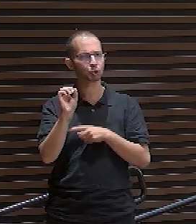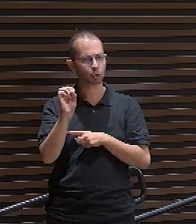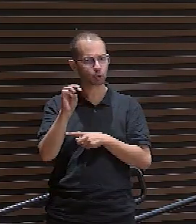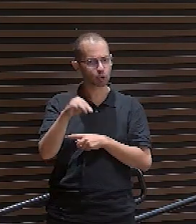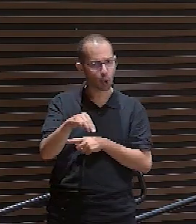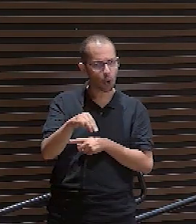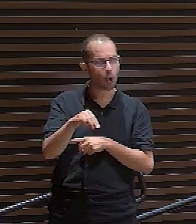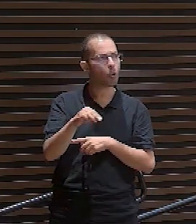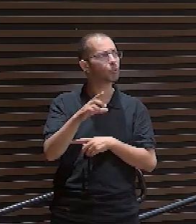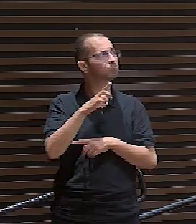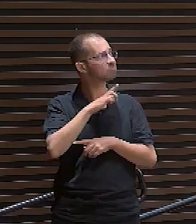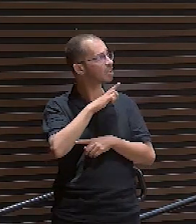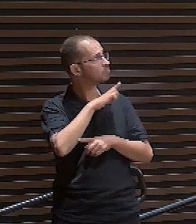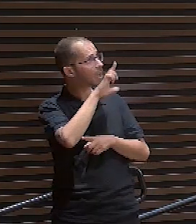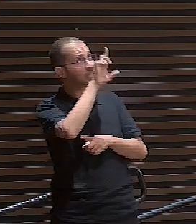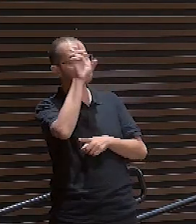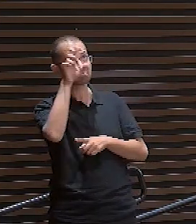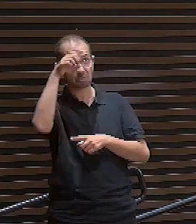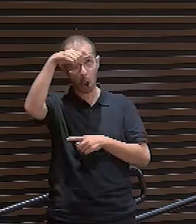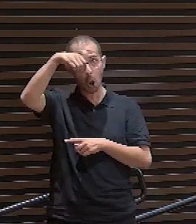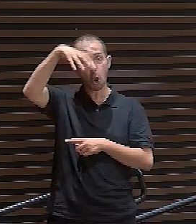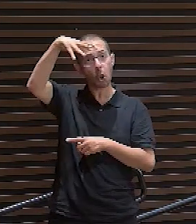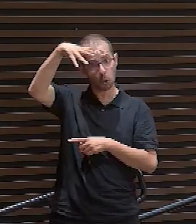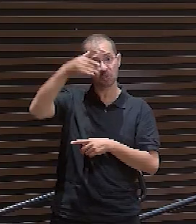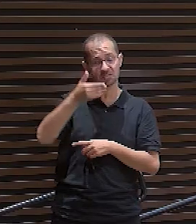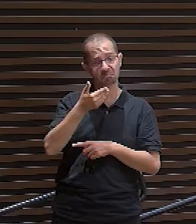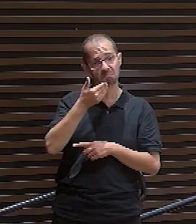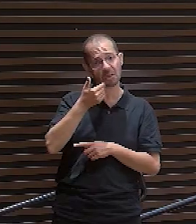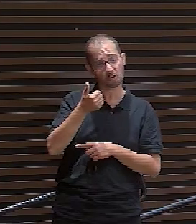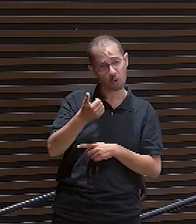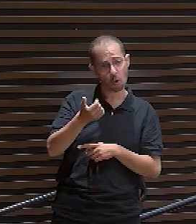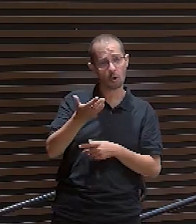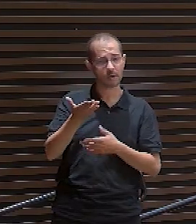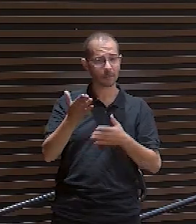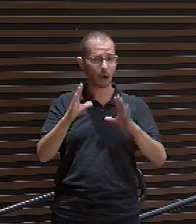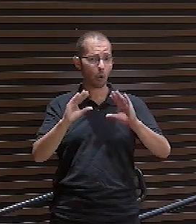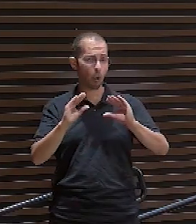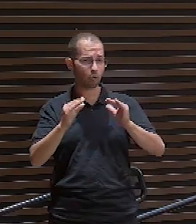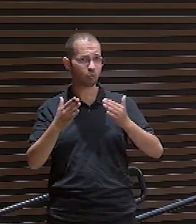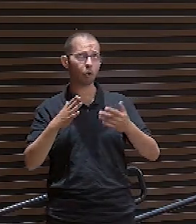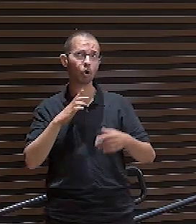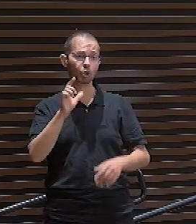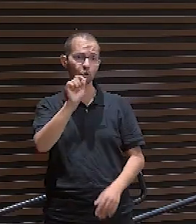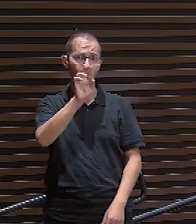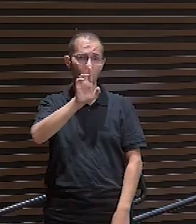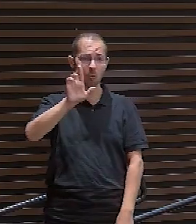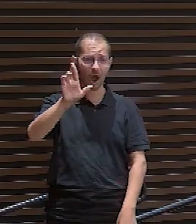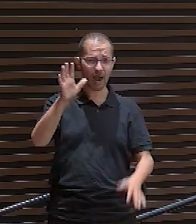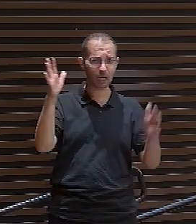ficou mais iluminada, é melhor, mais conforto, ar-condicionado.